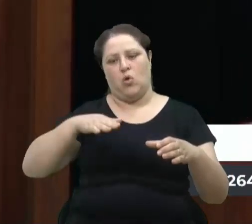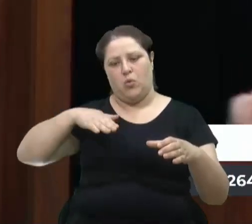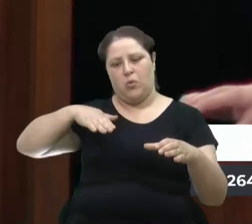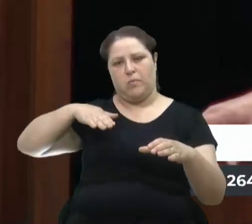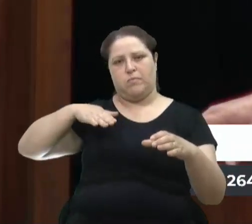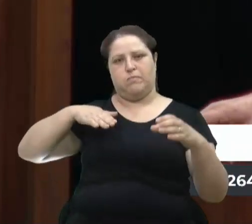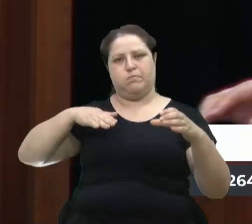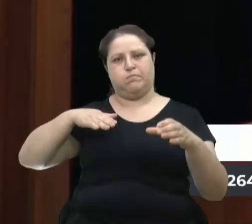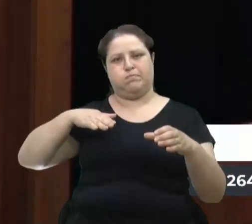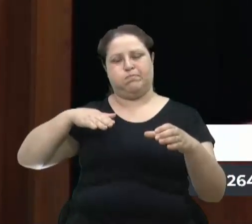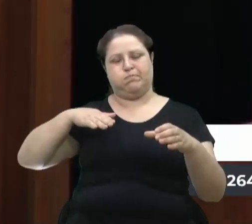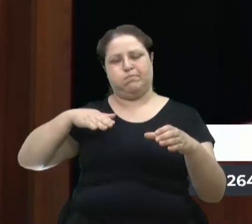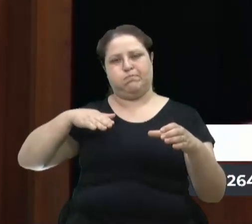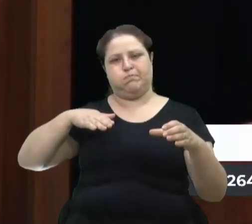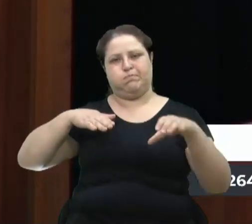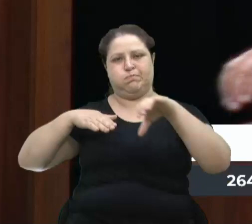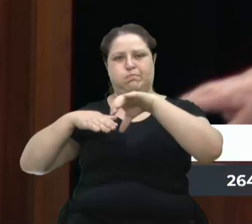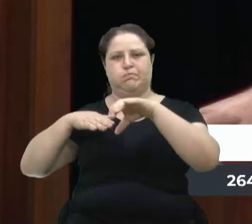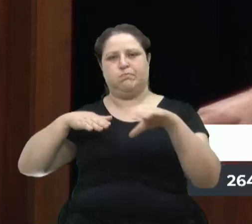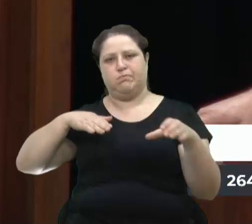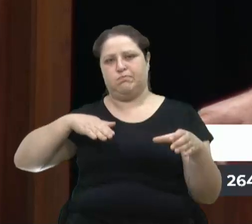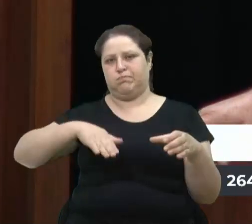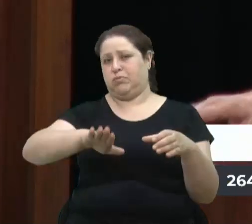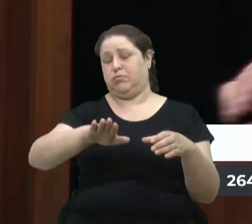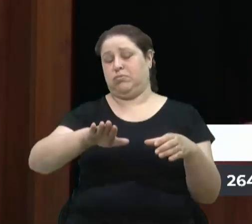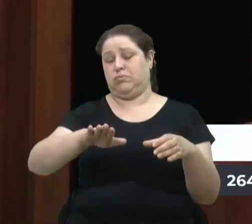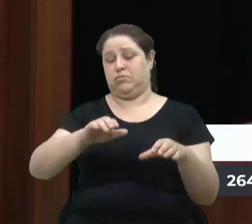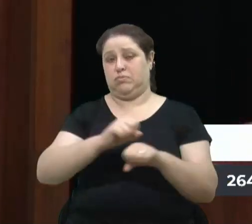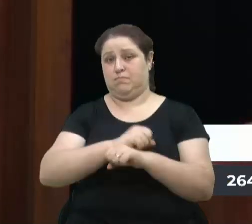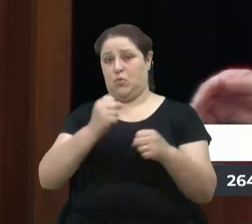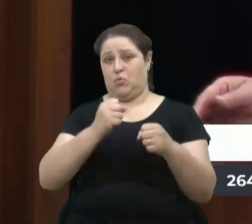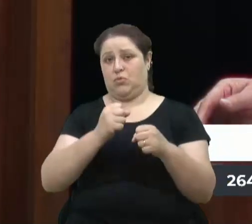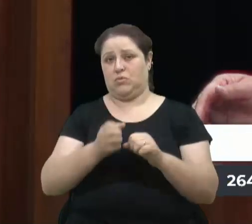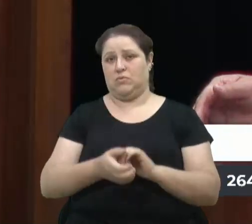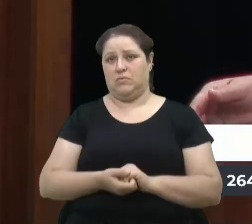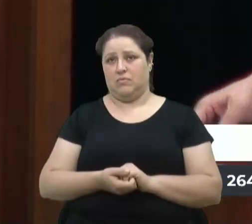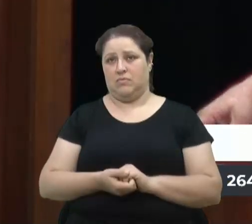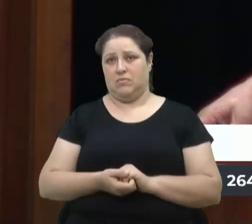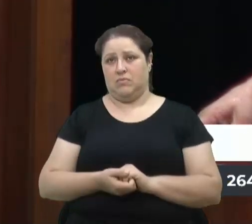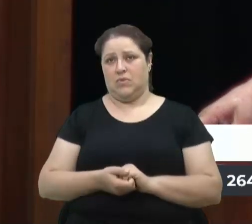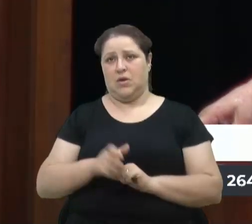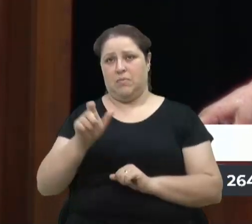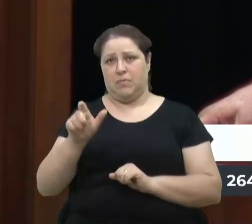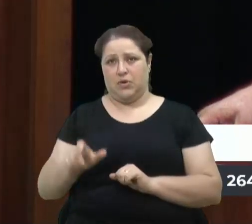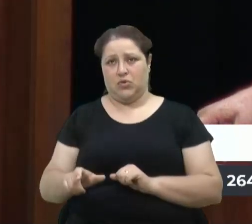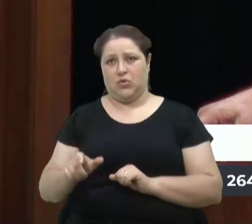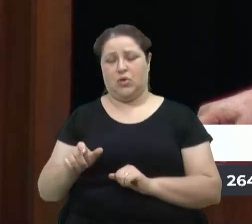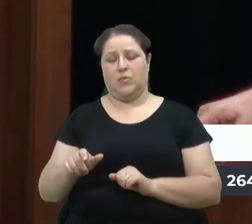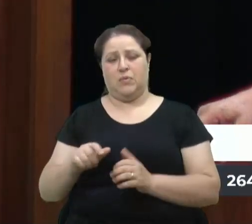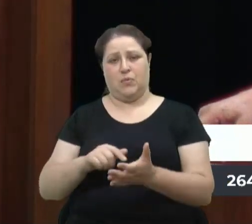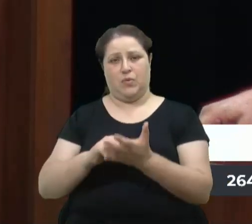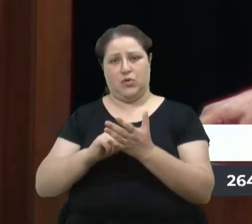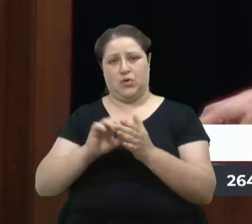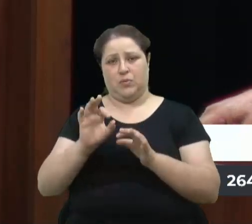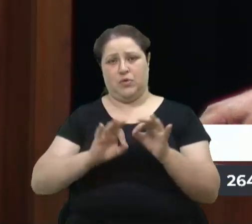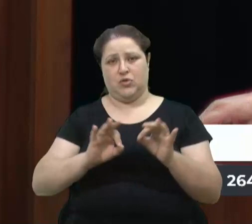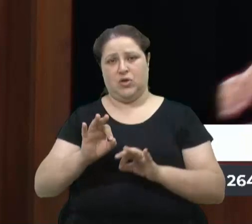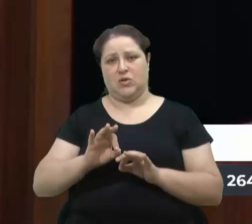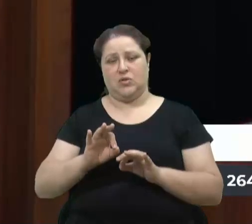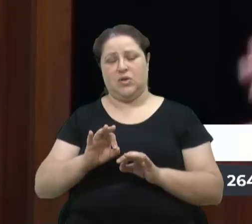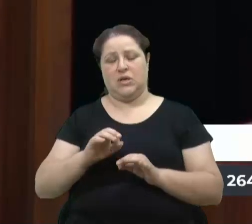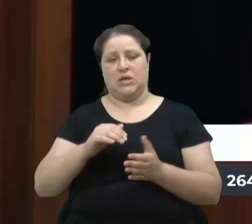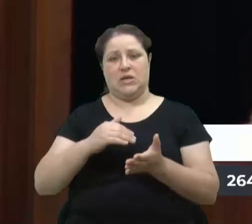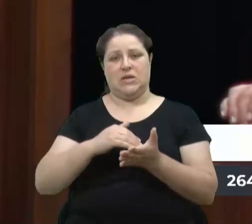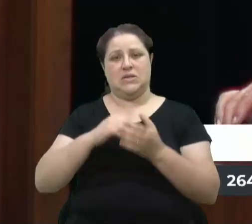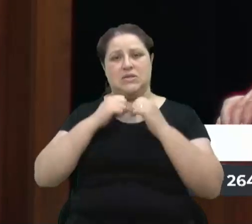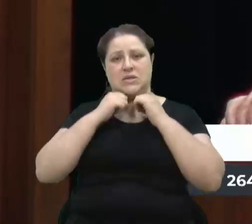rotatória? Nos mostraram o projeto de uma rotatória. Se eu mostrar o áudio, eu fico com vergonha de mostrar o áudio, porque da secretaria dizendo, nós vamos